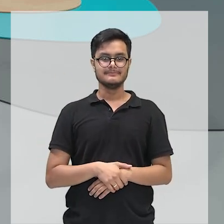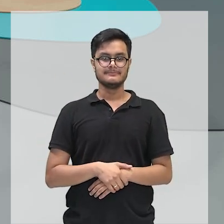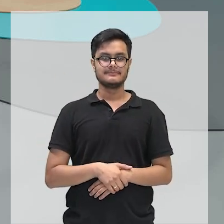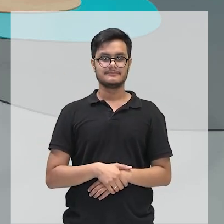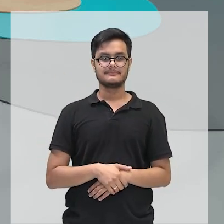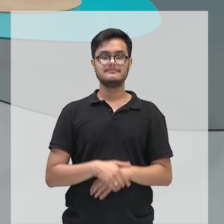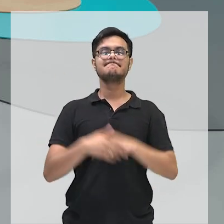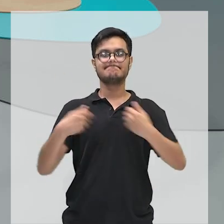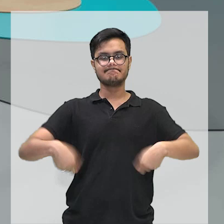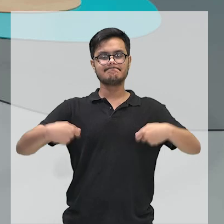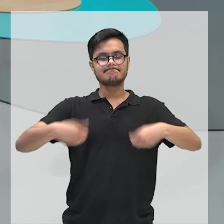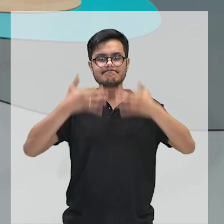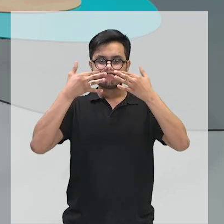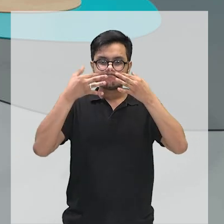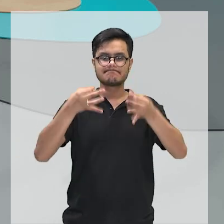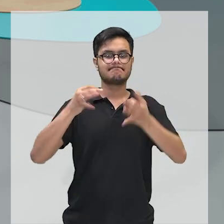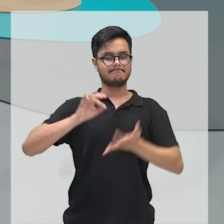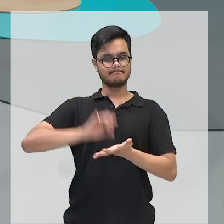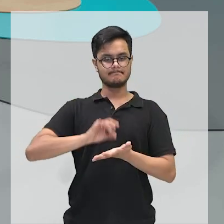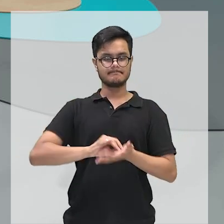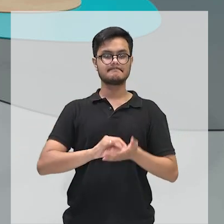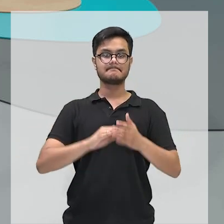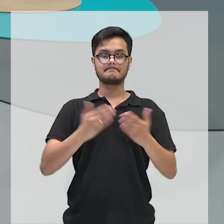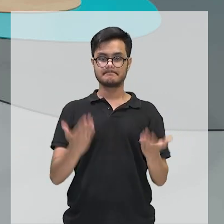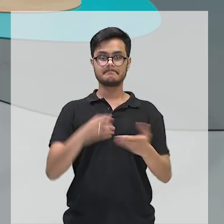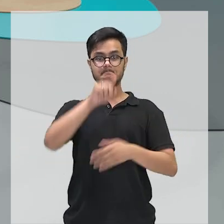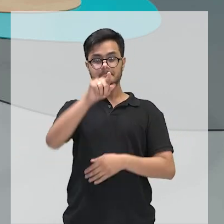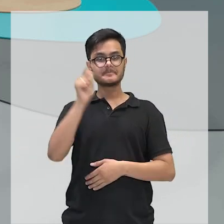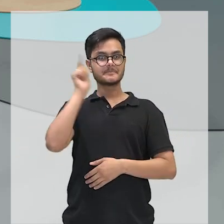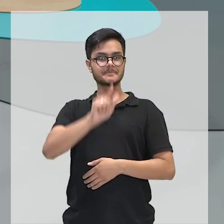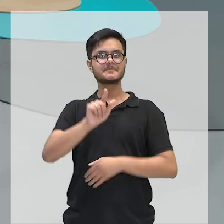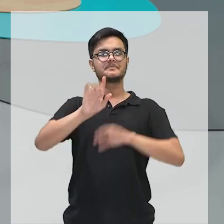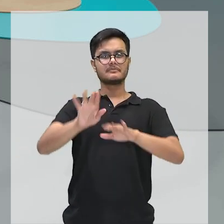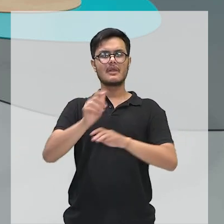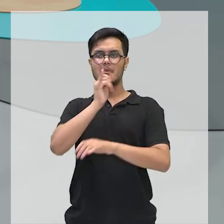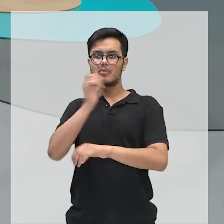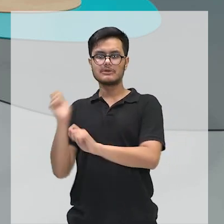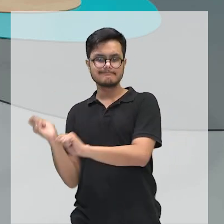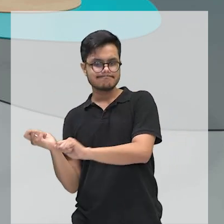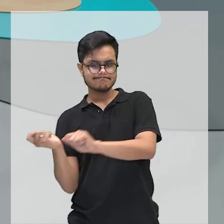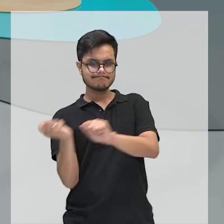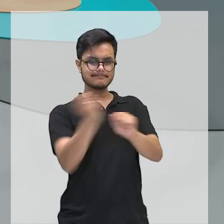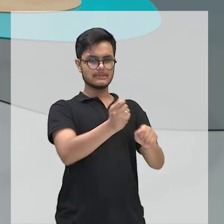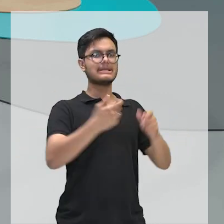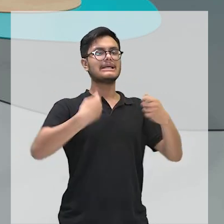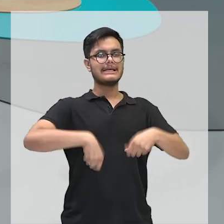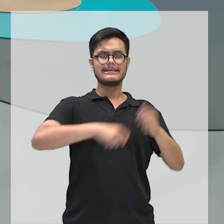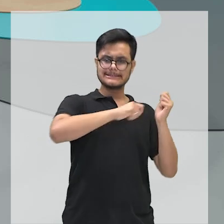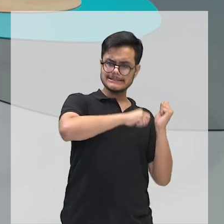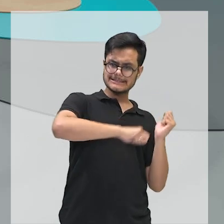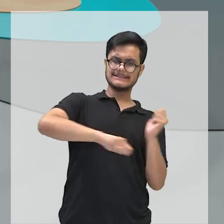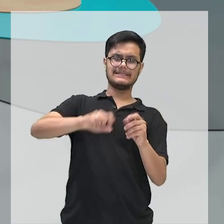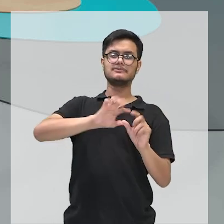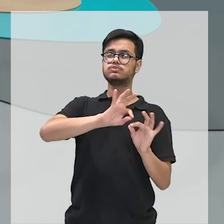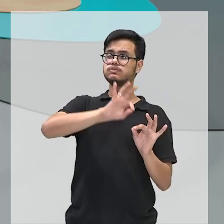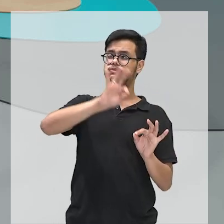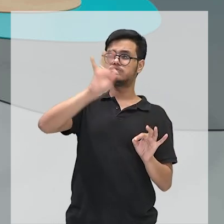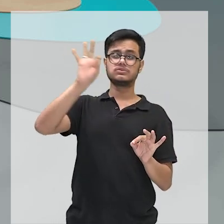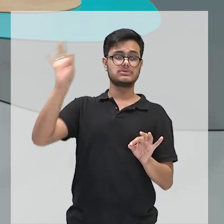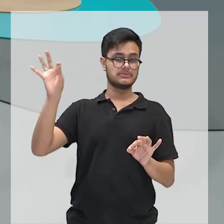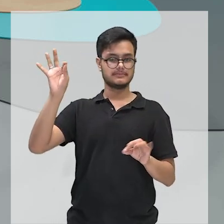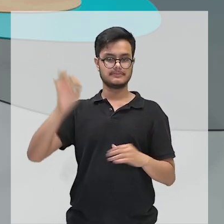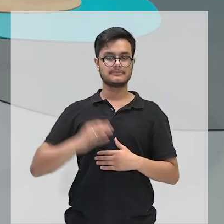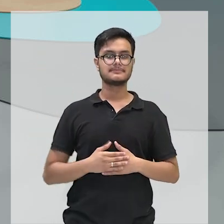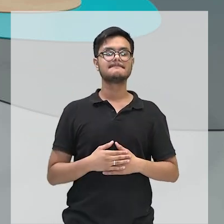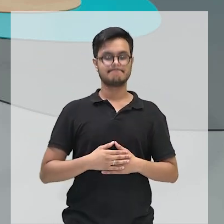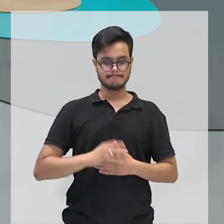tem que prestar bastante atenção. Se você está com a intenção de rebater essa bola, tem que rebater para longe, né? Para